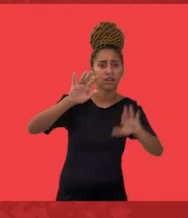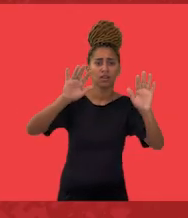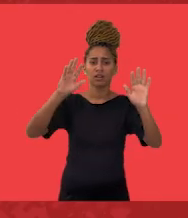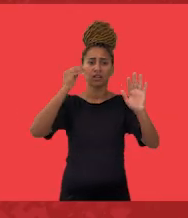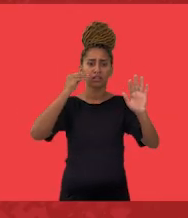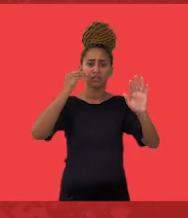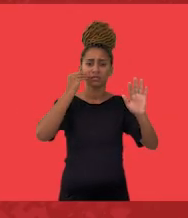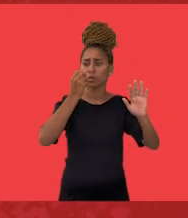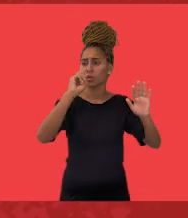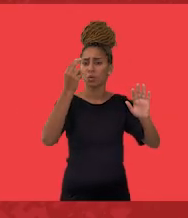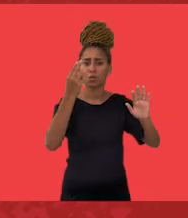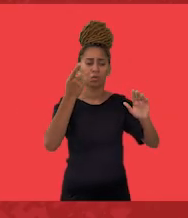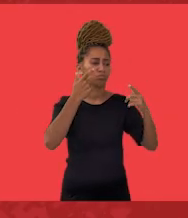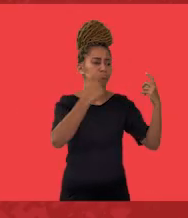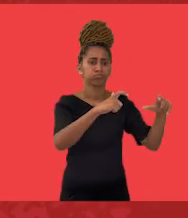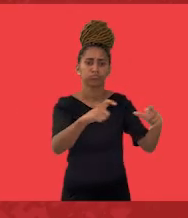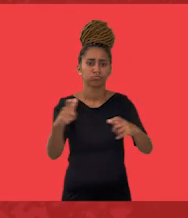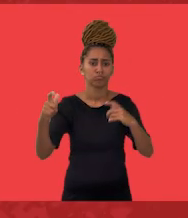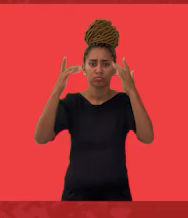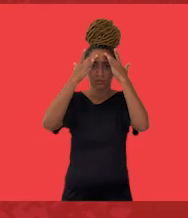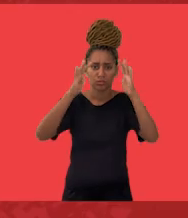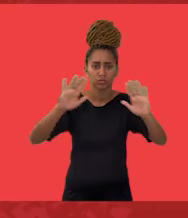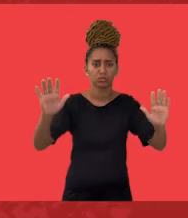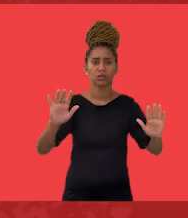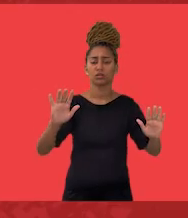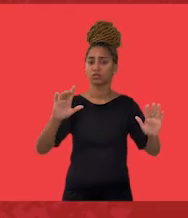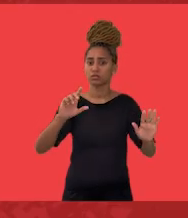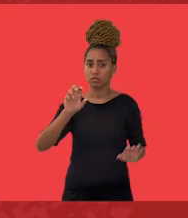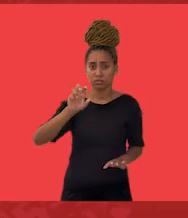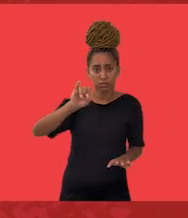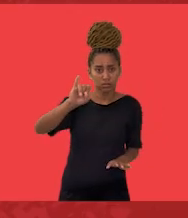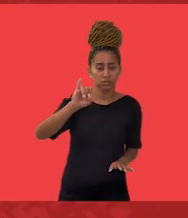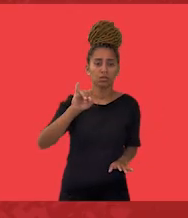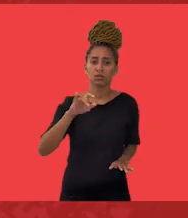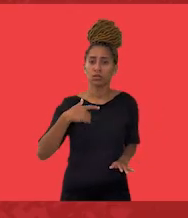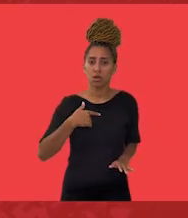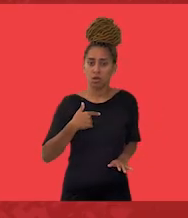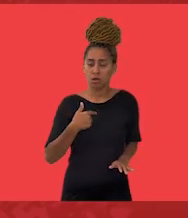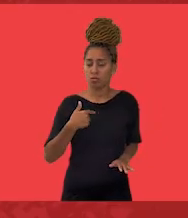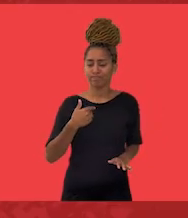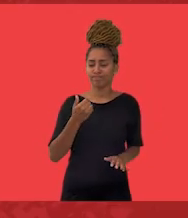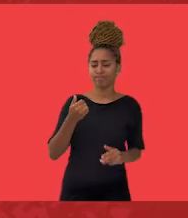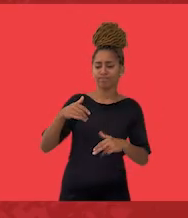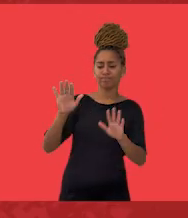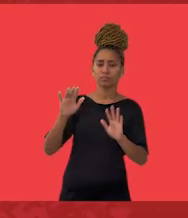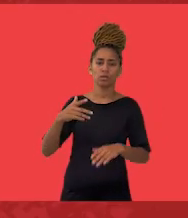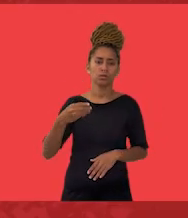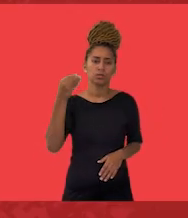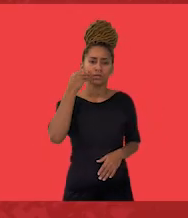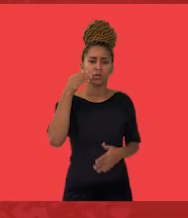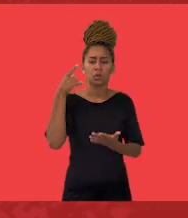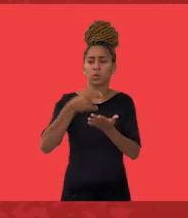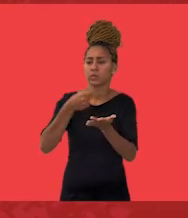se dá em longas montarias. É cheiro de mato, é